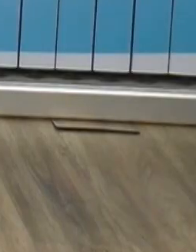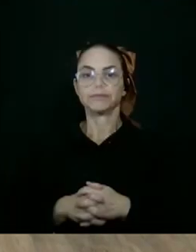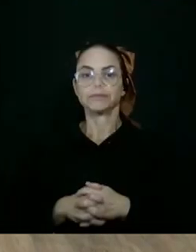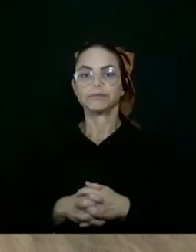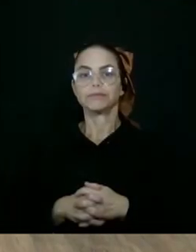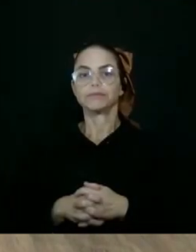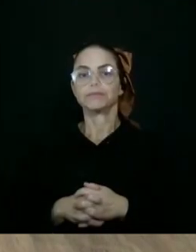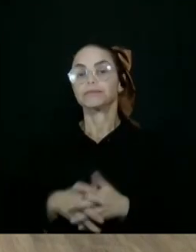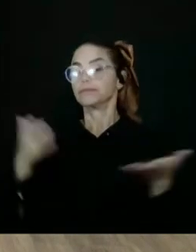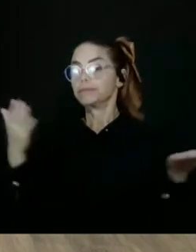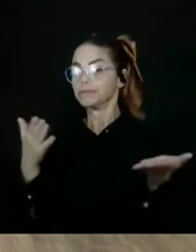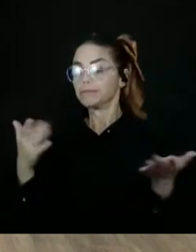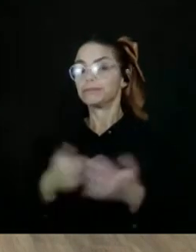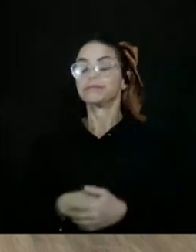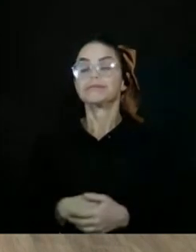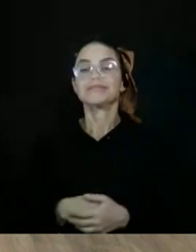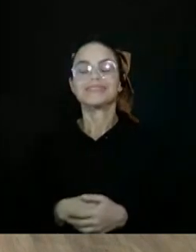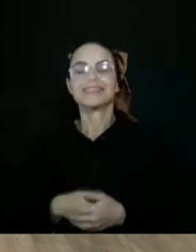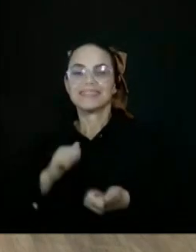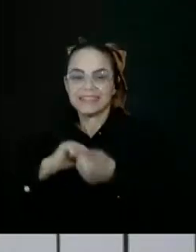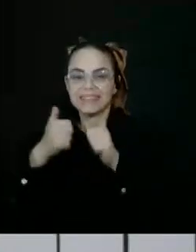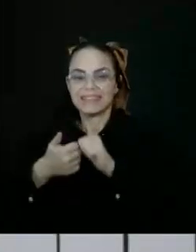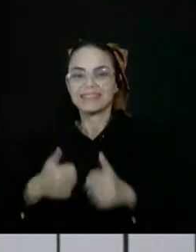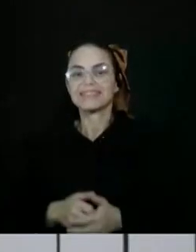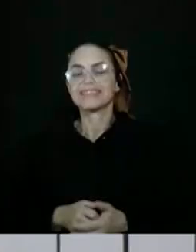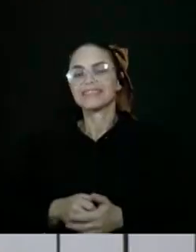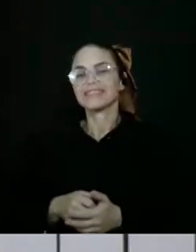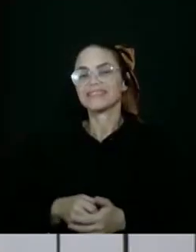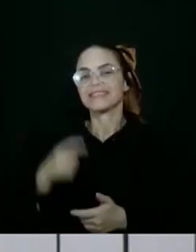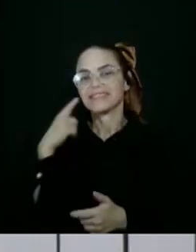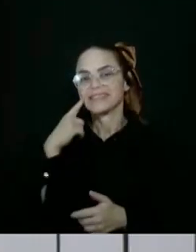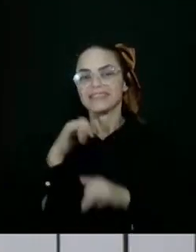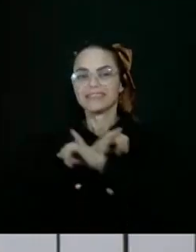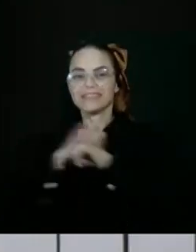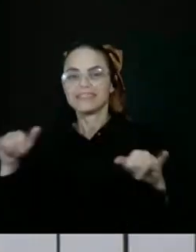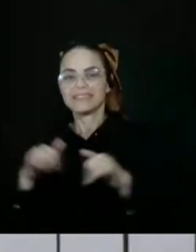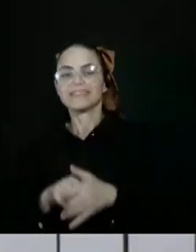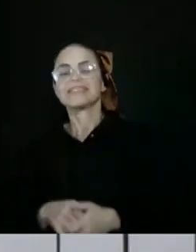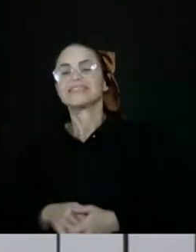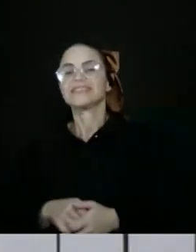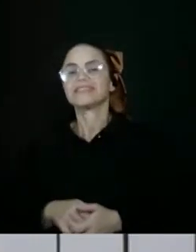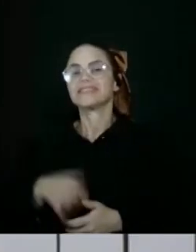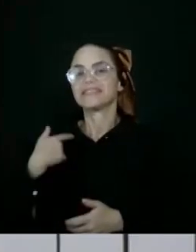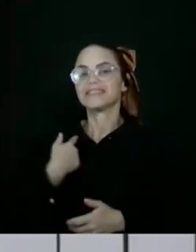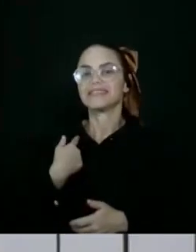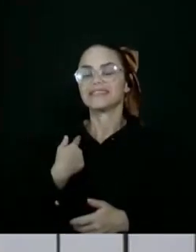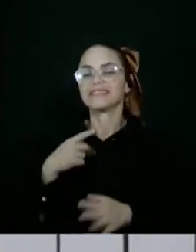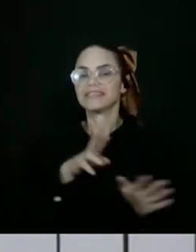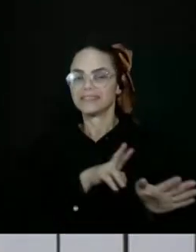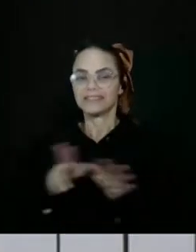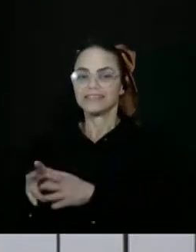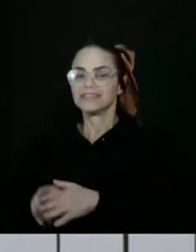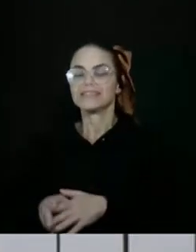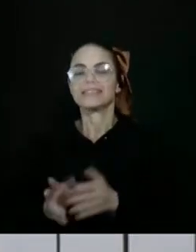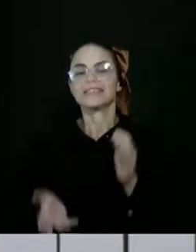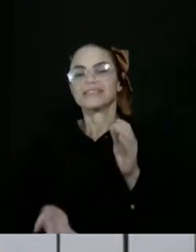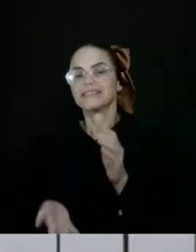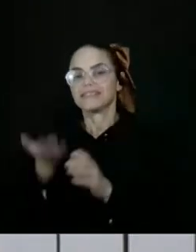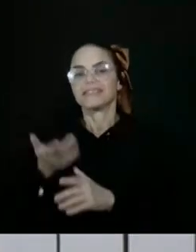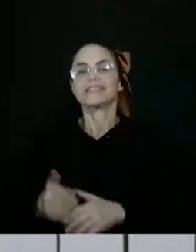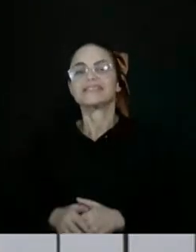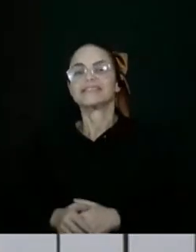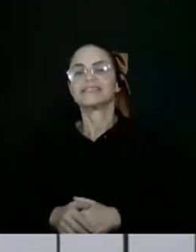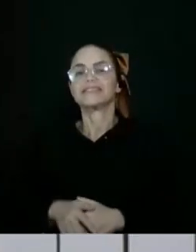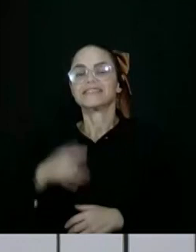E hora de falar de esporte aqui no Câmara Notícia. Virou freguês, hein? Em uma semana, o vôlei Renata bateu o